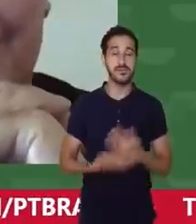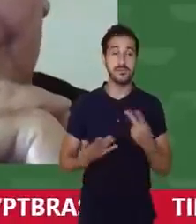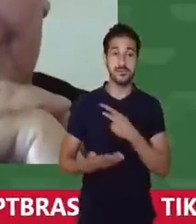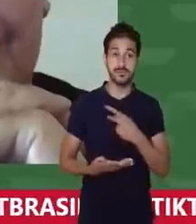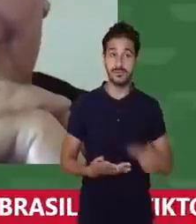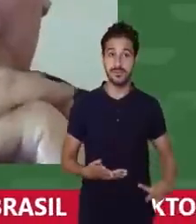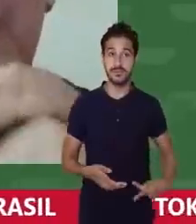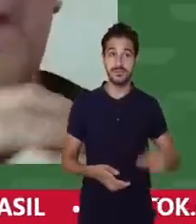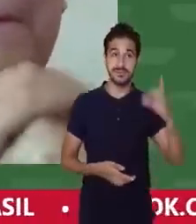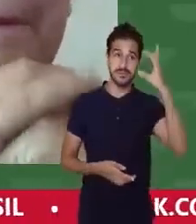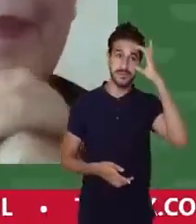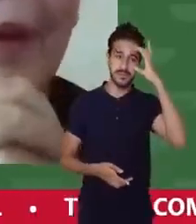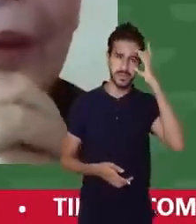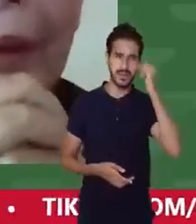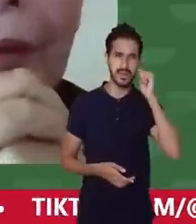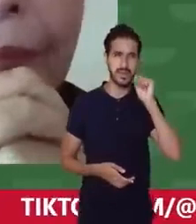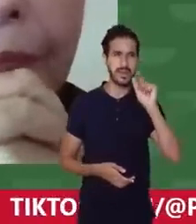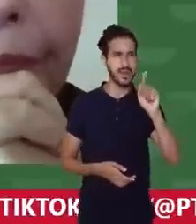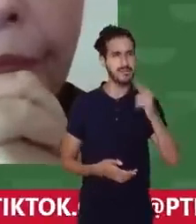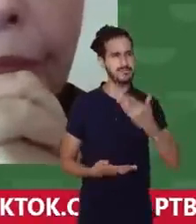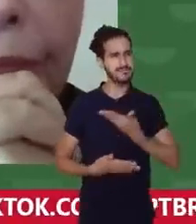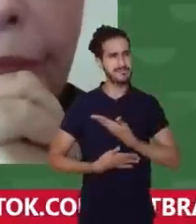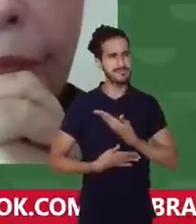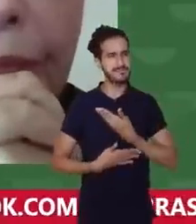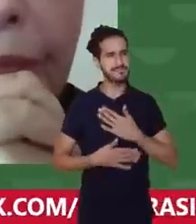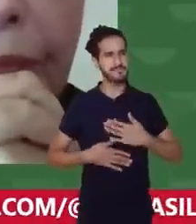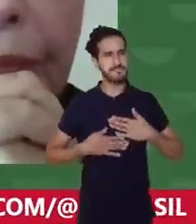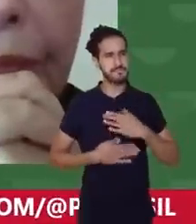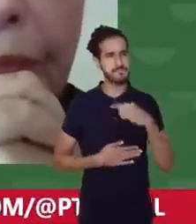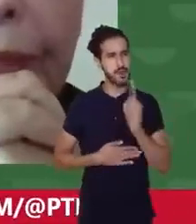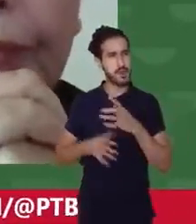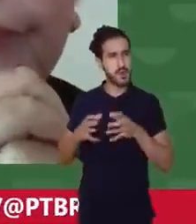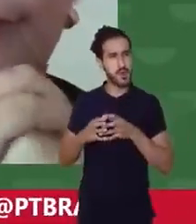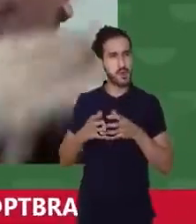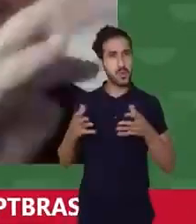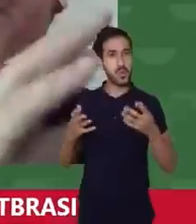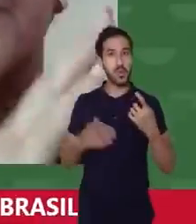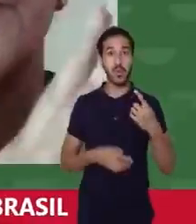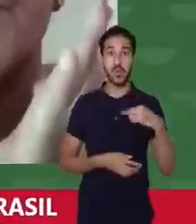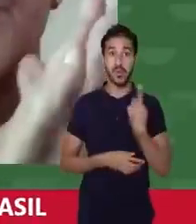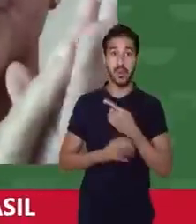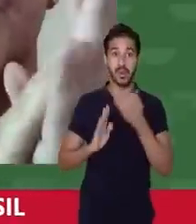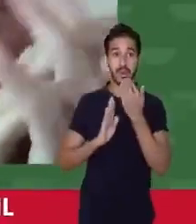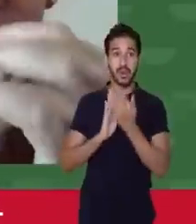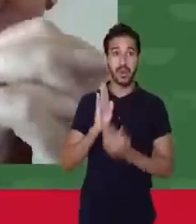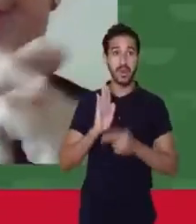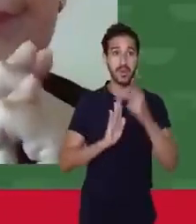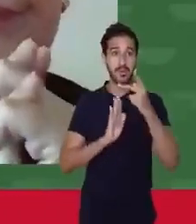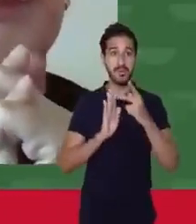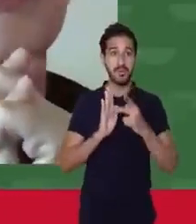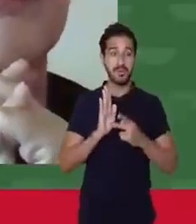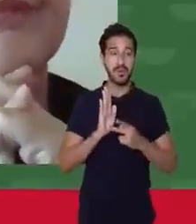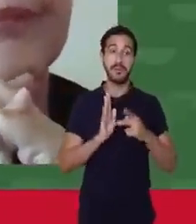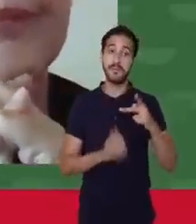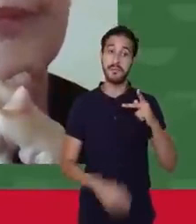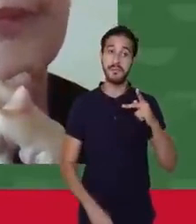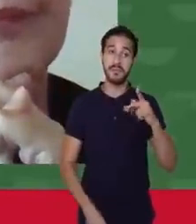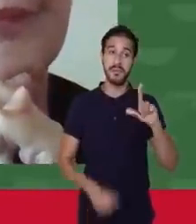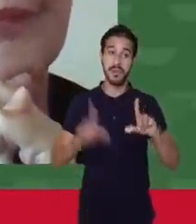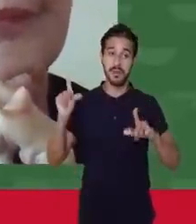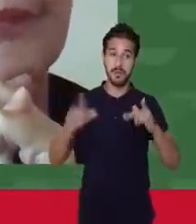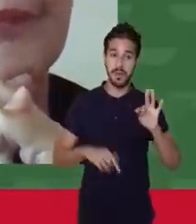Presidenta Dilma, grande companheira, que honra a nossa bancada tê-la hoje no nosso programa da TVPT.